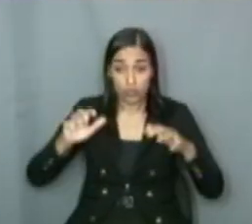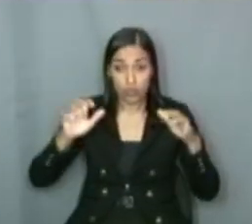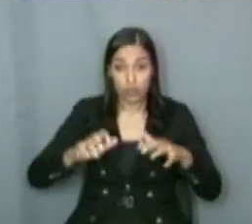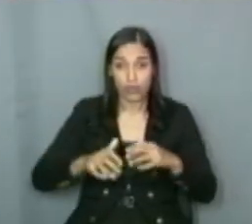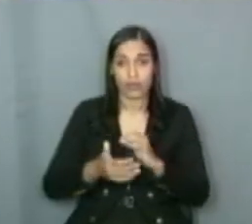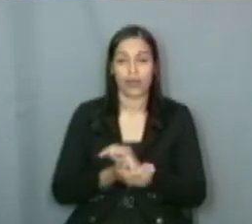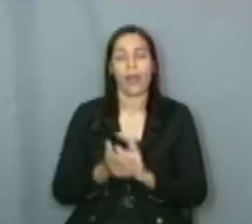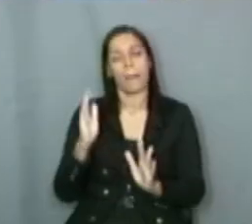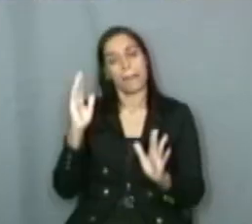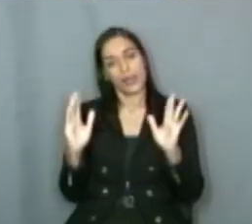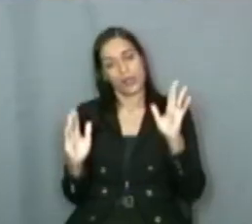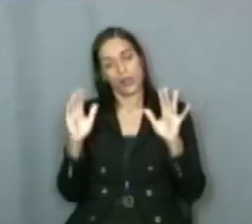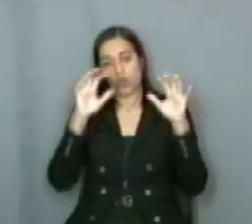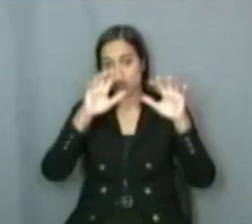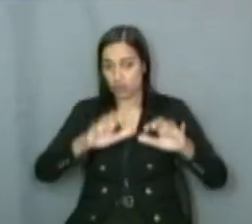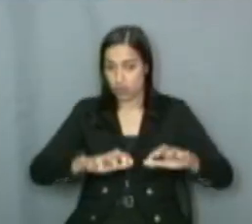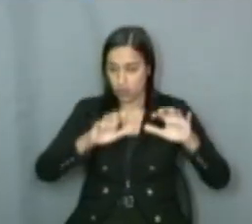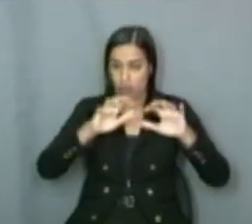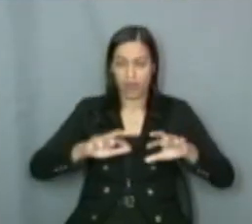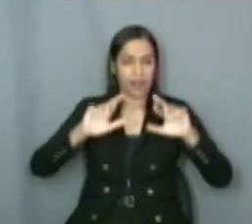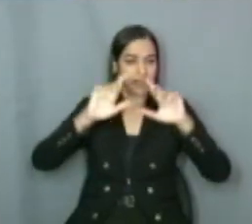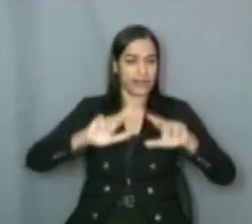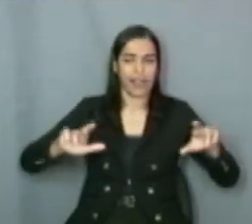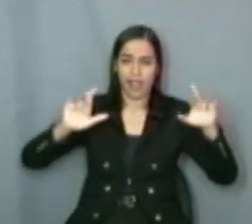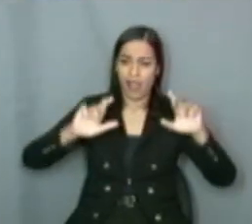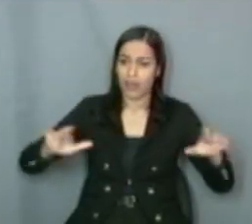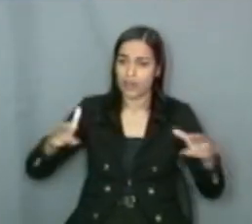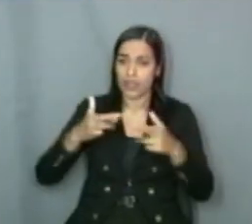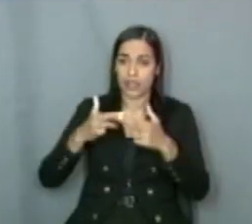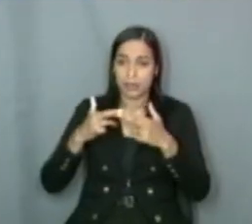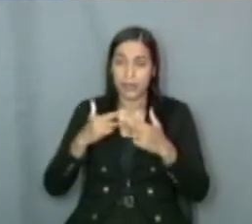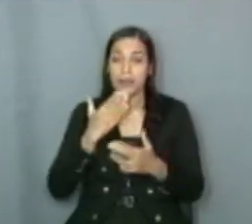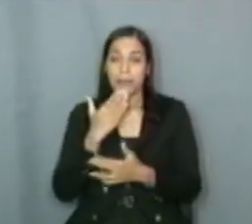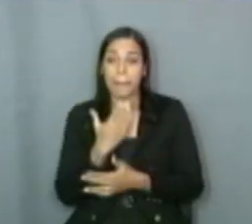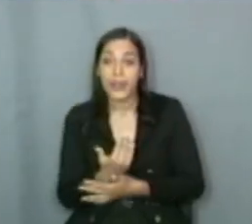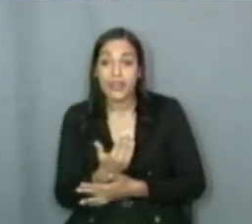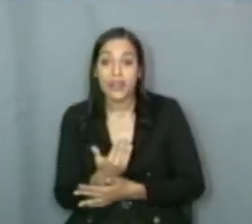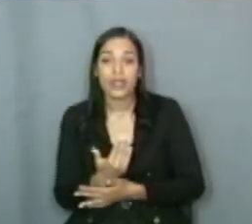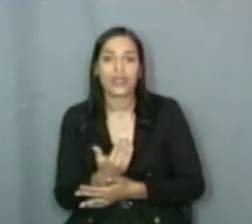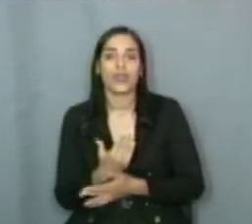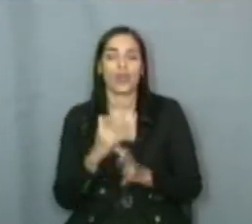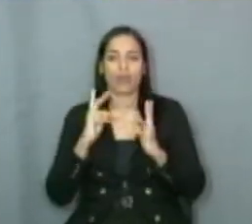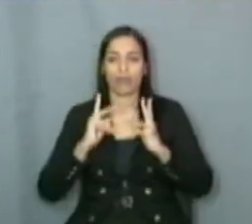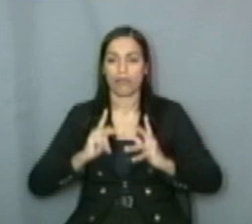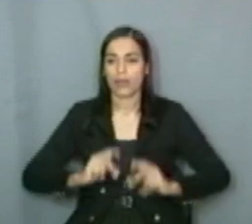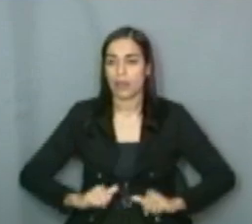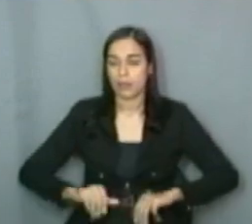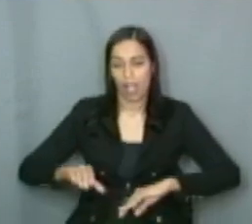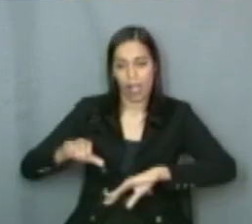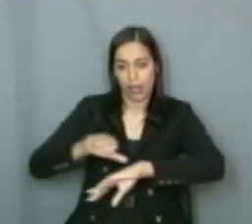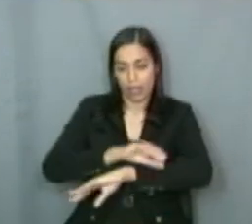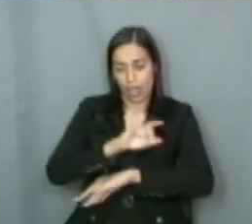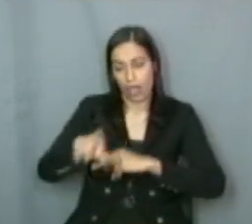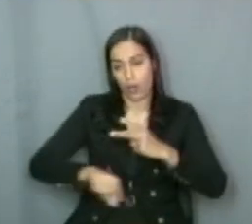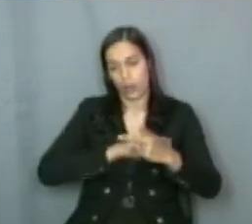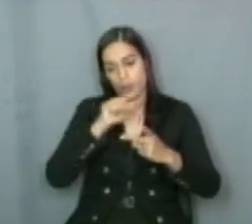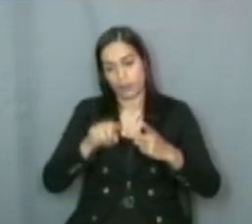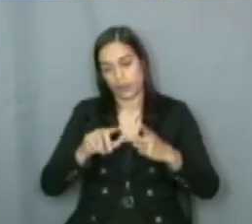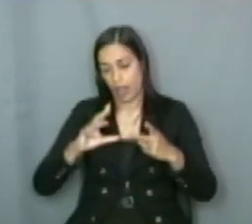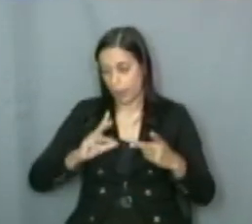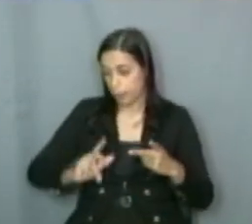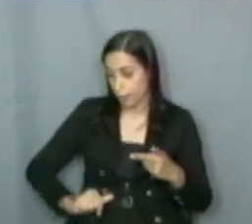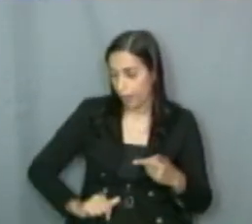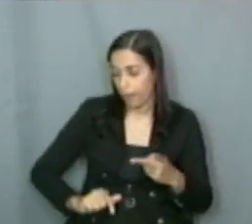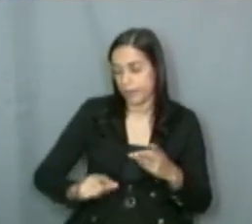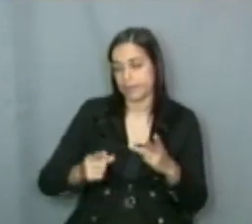Passamos pelo período de chuva com vários requerimentos aqui pedindo para desobstruir canaleta, para poder limpar